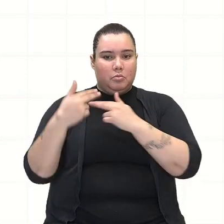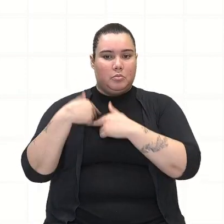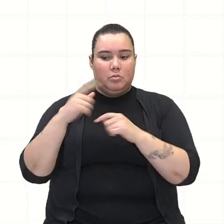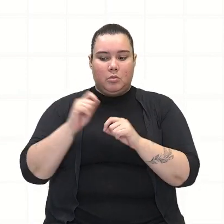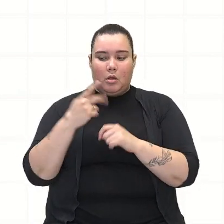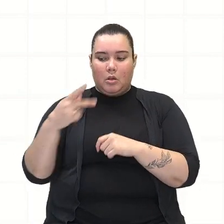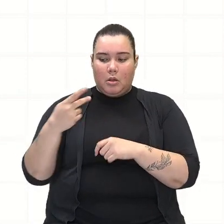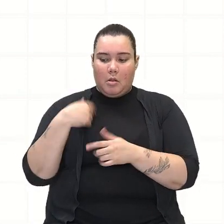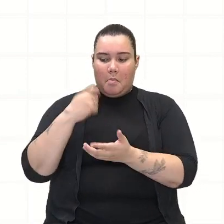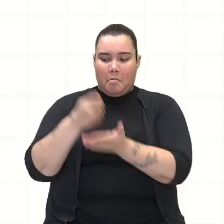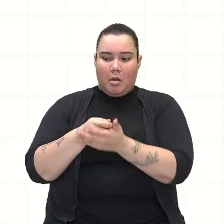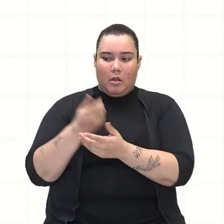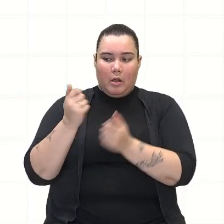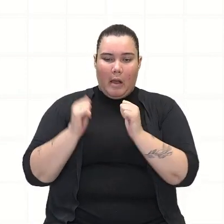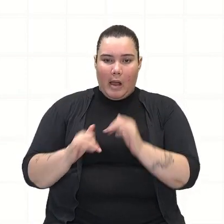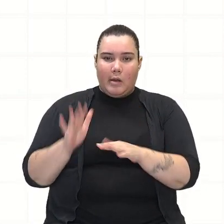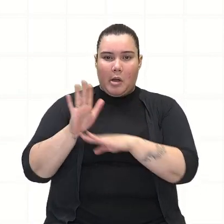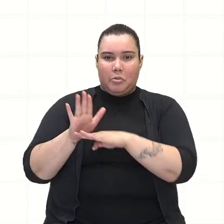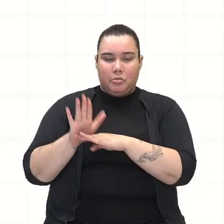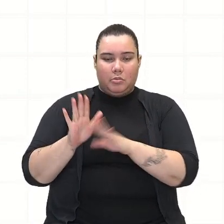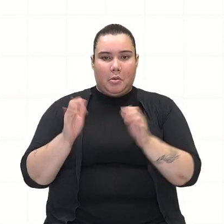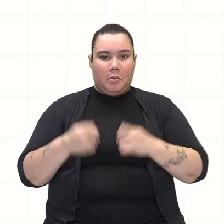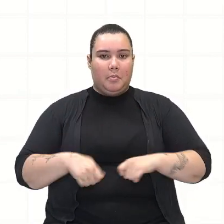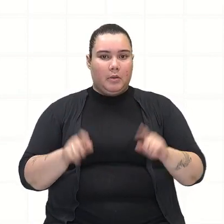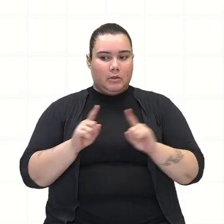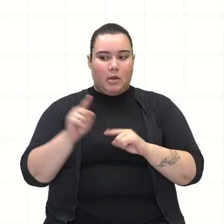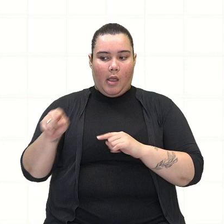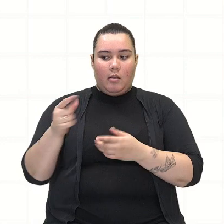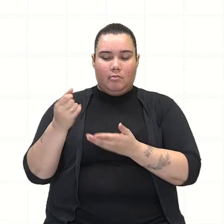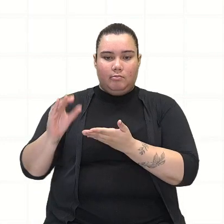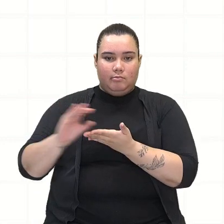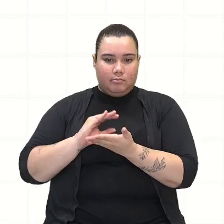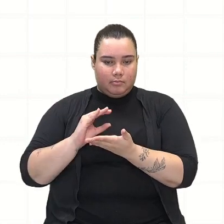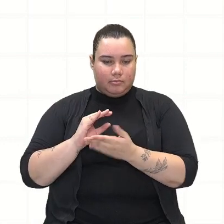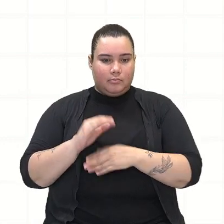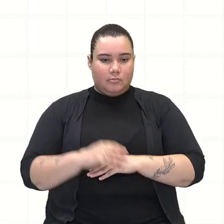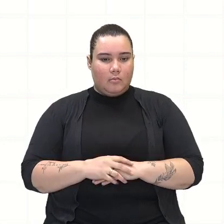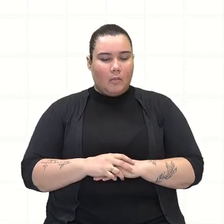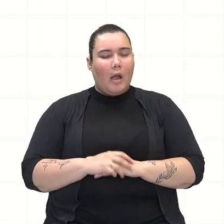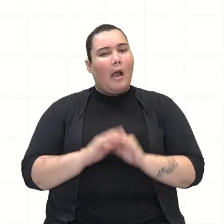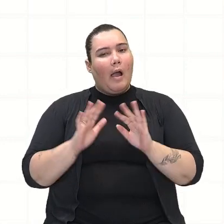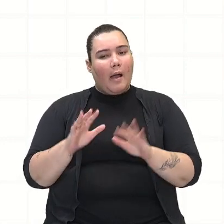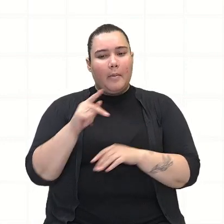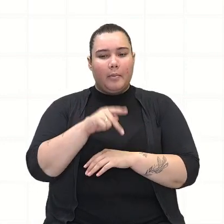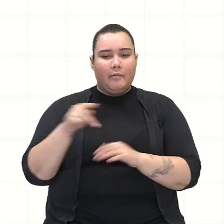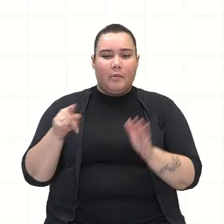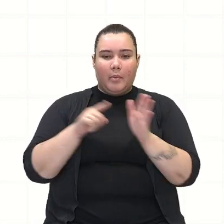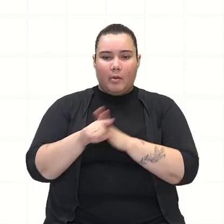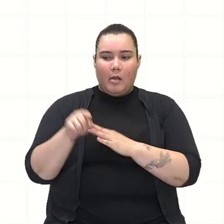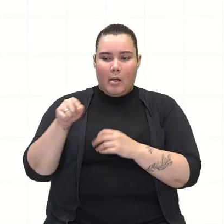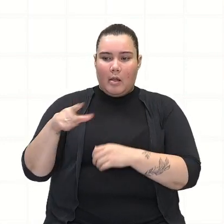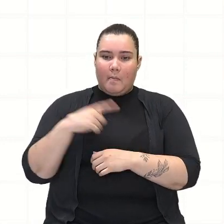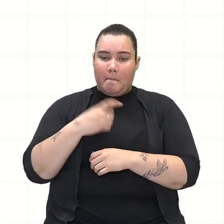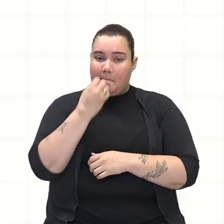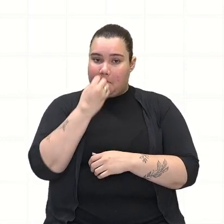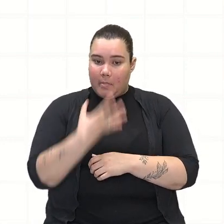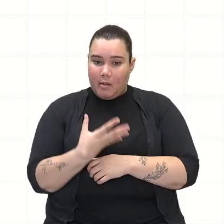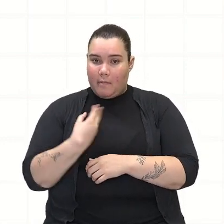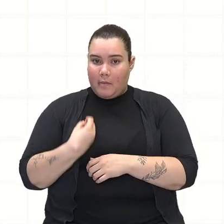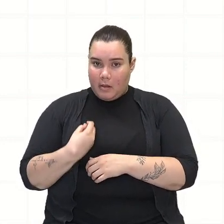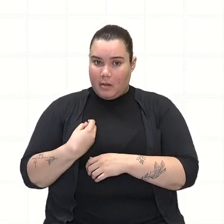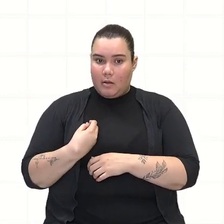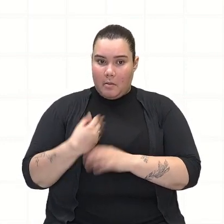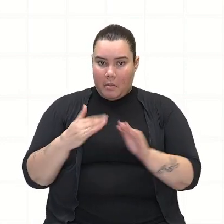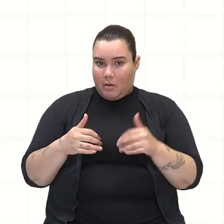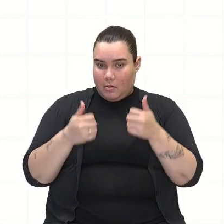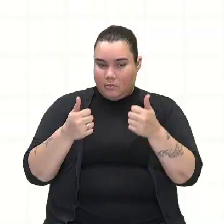os custos de sustento do escravizado. Aí você pergunta, então, professora, o escravo de ganho ele está muito bem, ele está muito